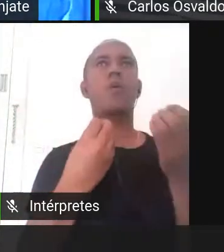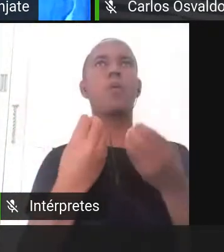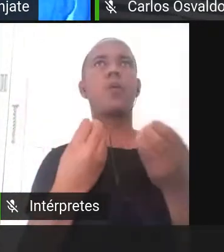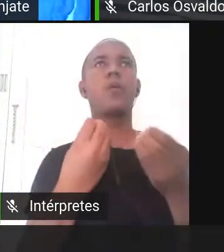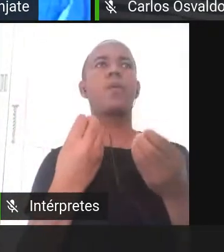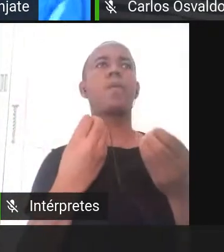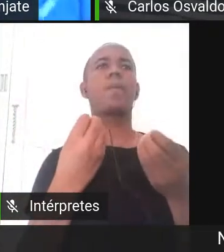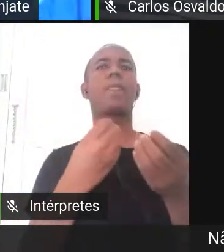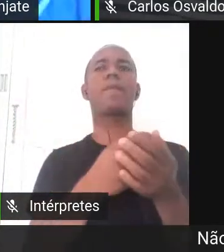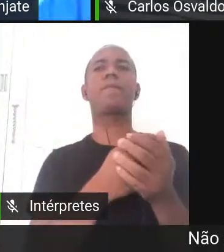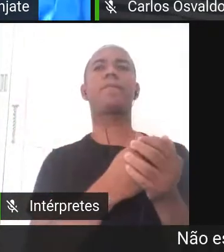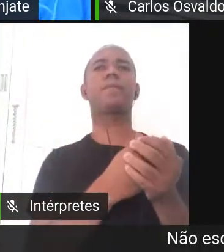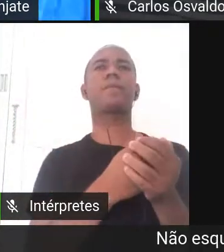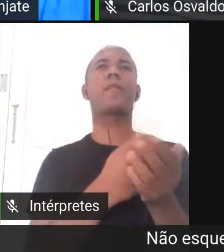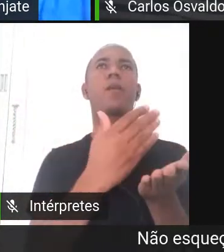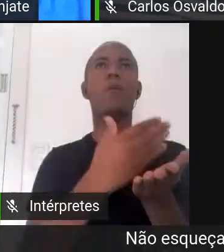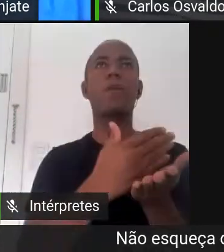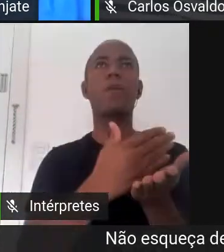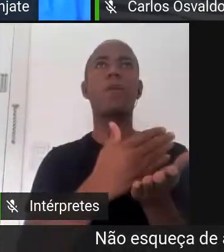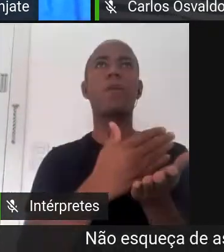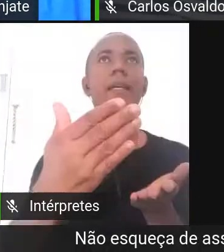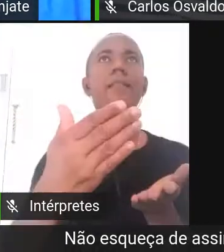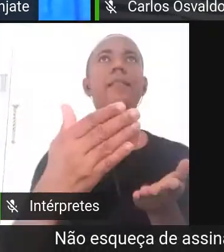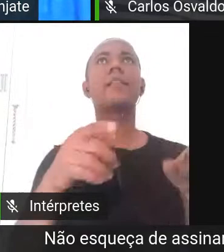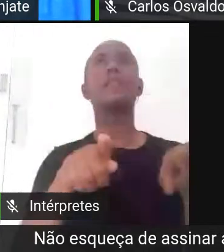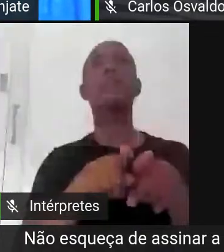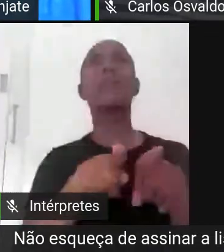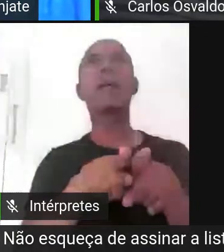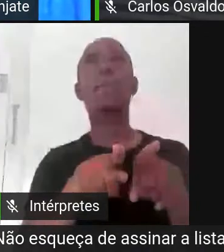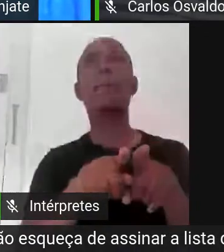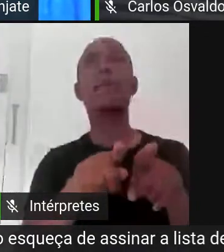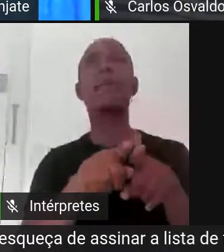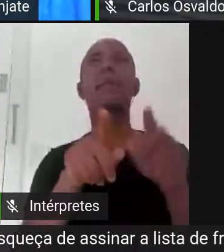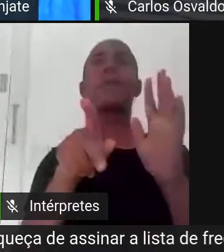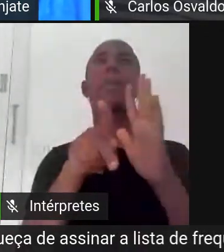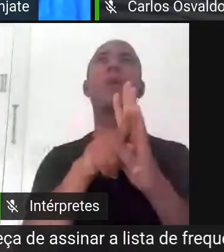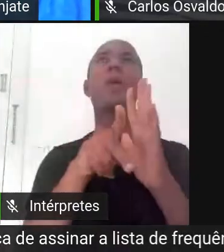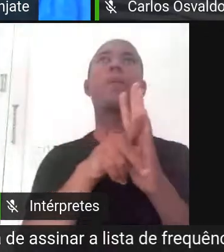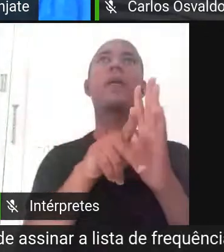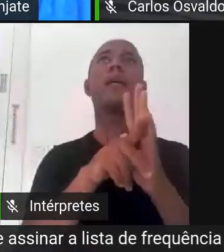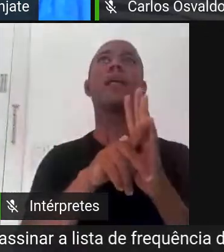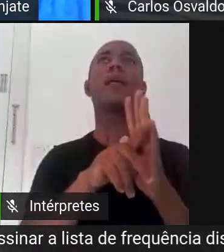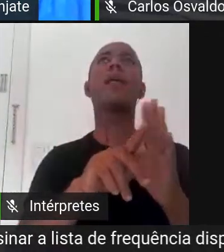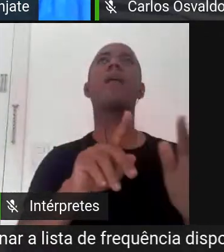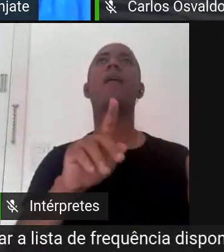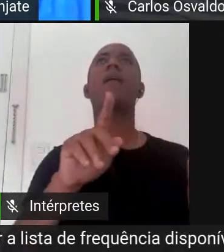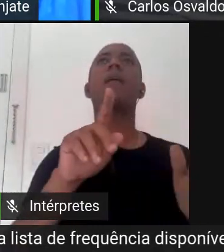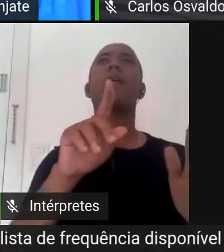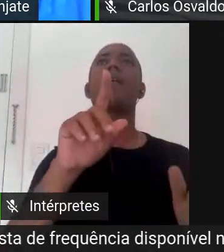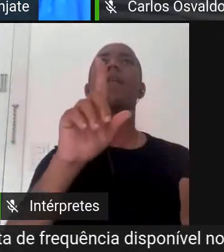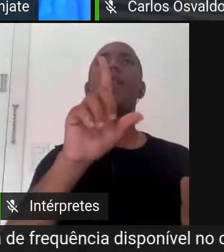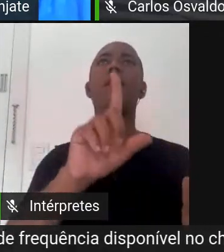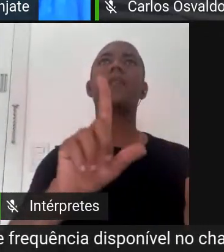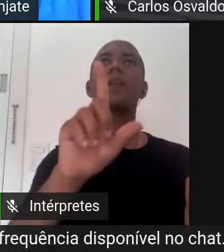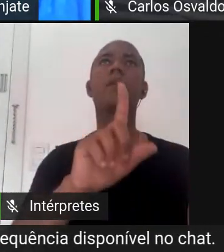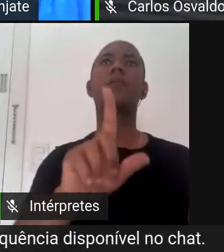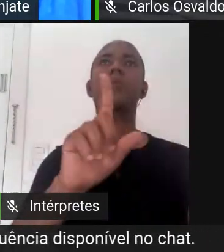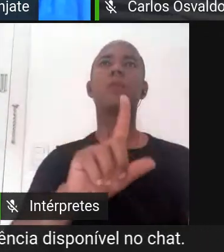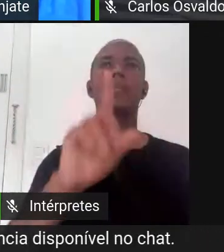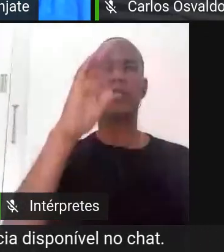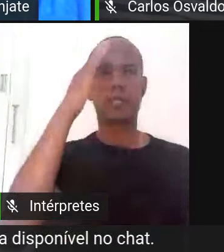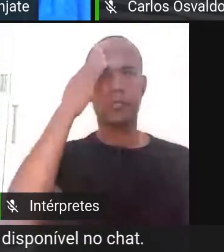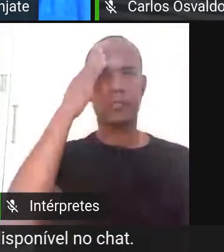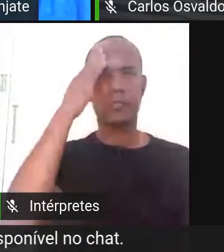começo por aí, né? Começo só pelo próprio conceito de literatura, como nós entendemos hoje, que apaga completamente toda uma